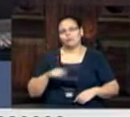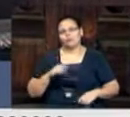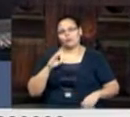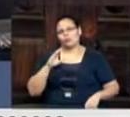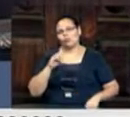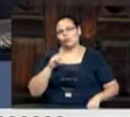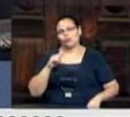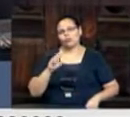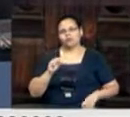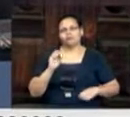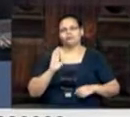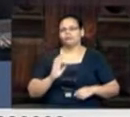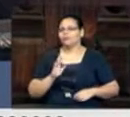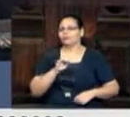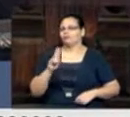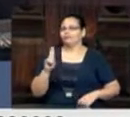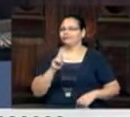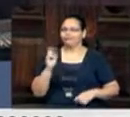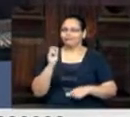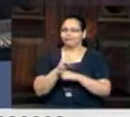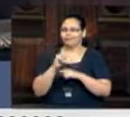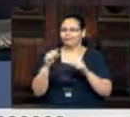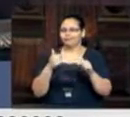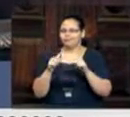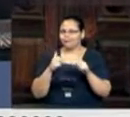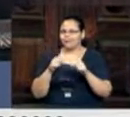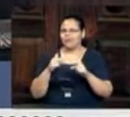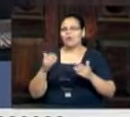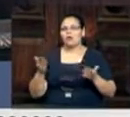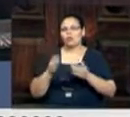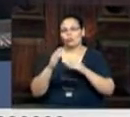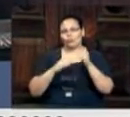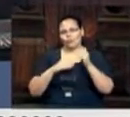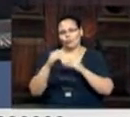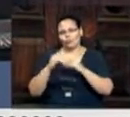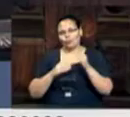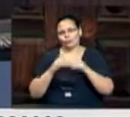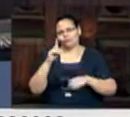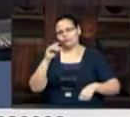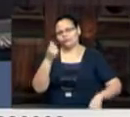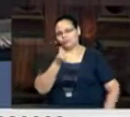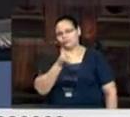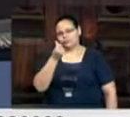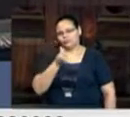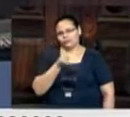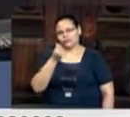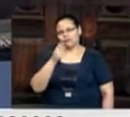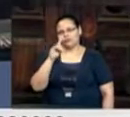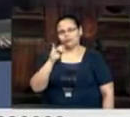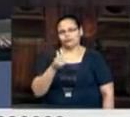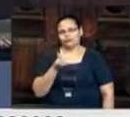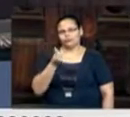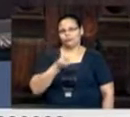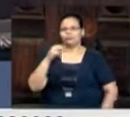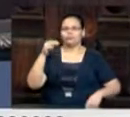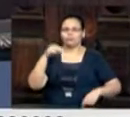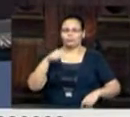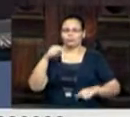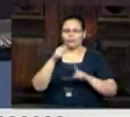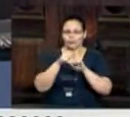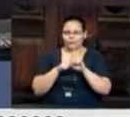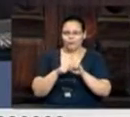concursados aprovados, não foram nomeados. O concurso expira no próximo dia 6 de novembro, sua validade já em fase